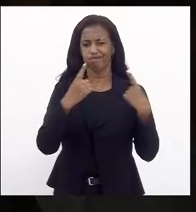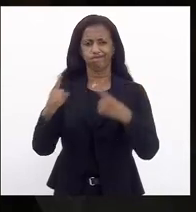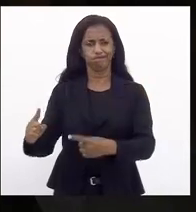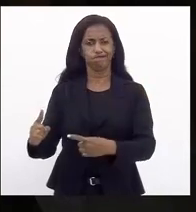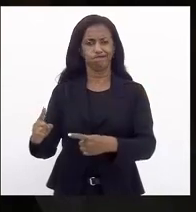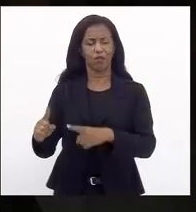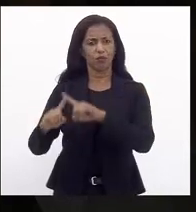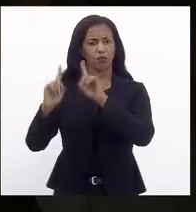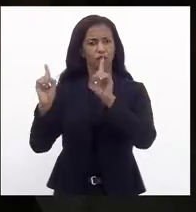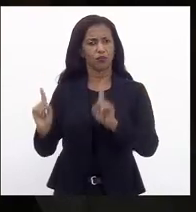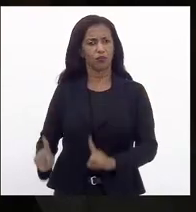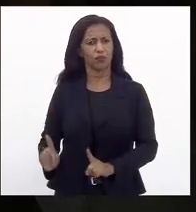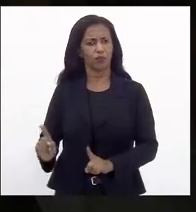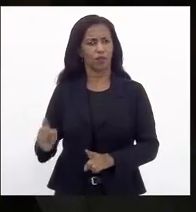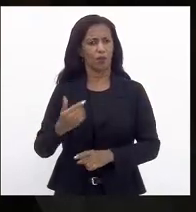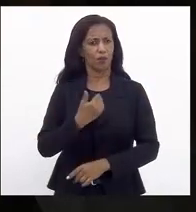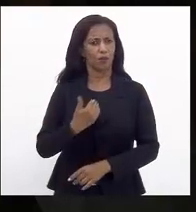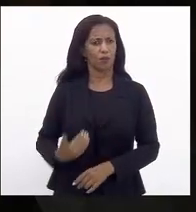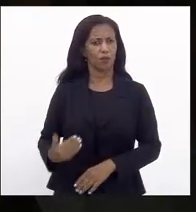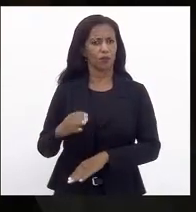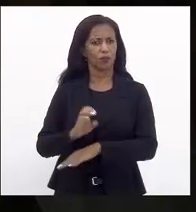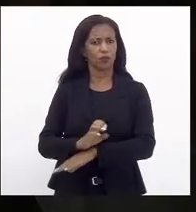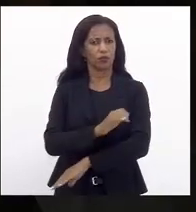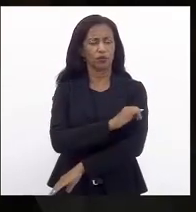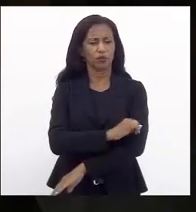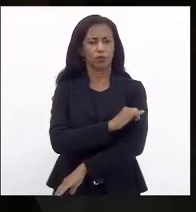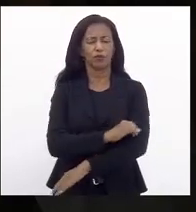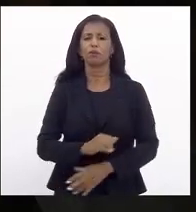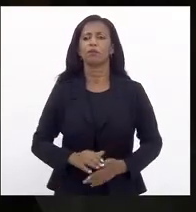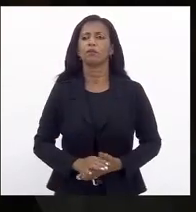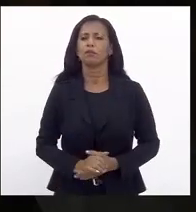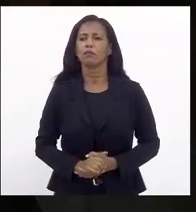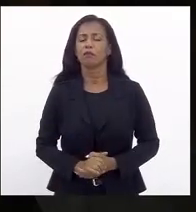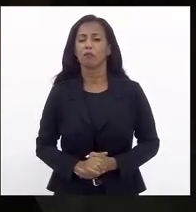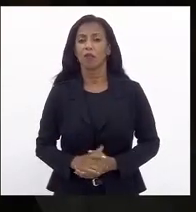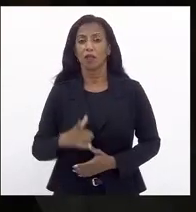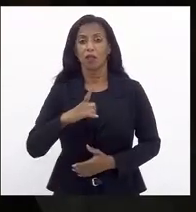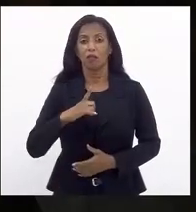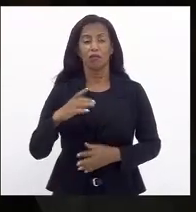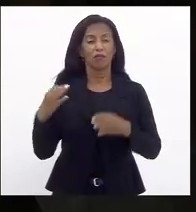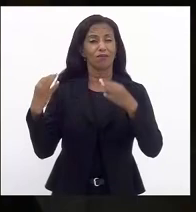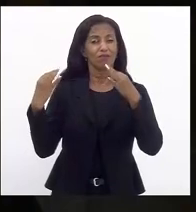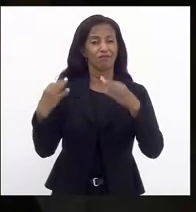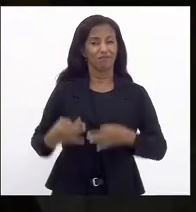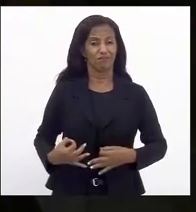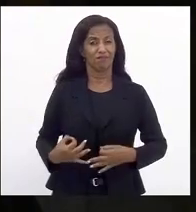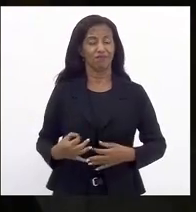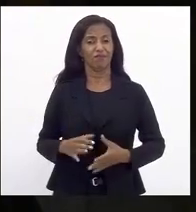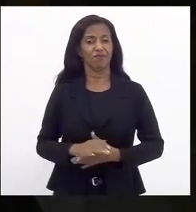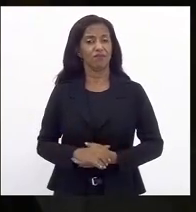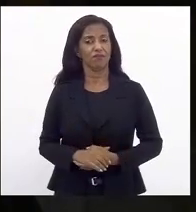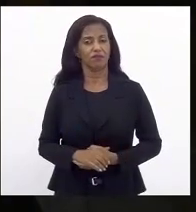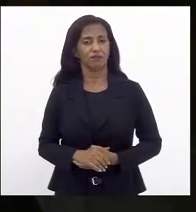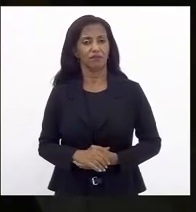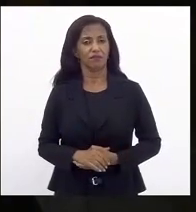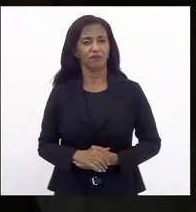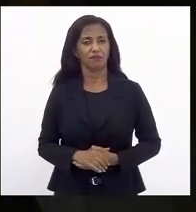aos Servidores Públicos do Estado do Rio de Janeiro e eu tenho plena convicção